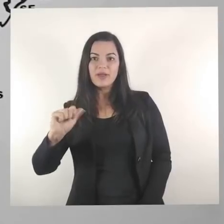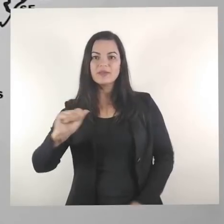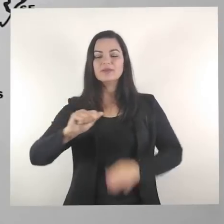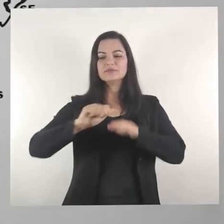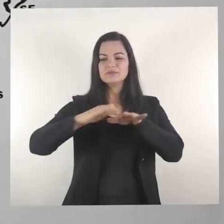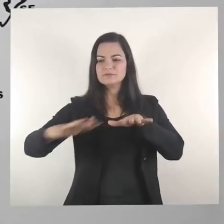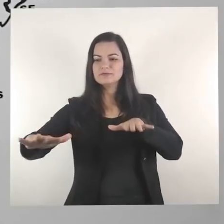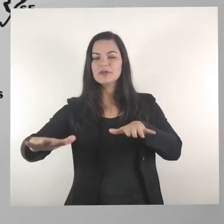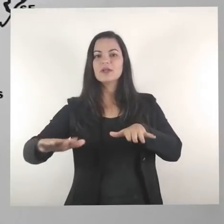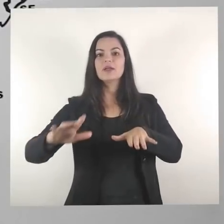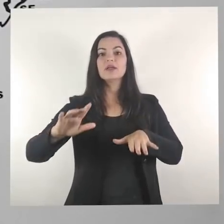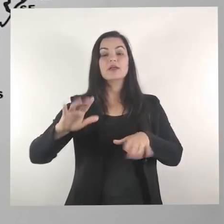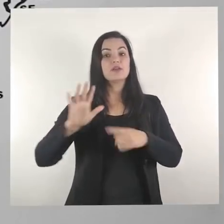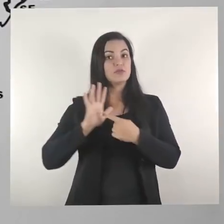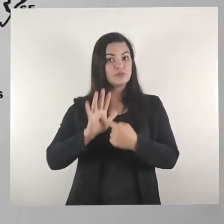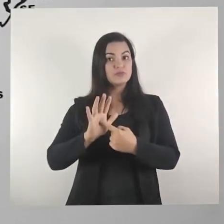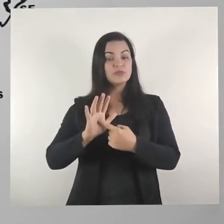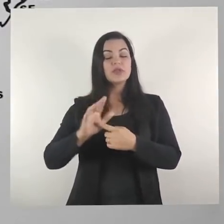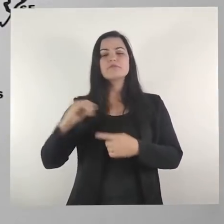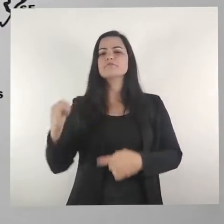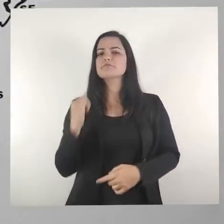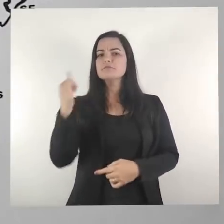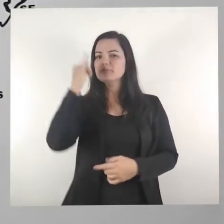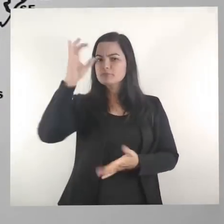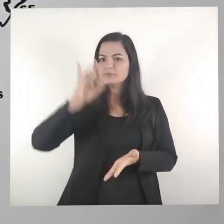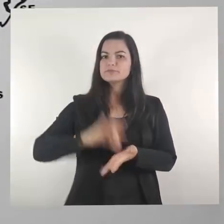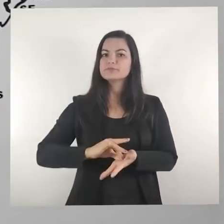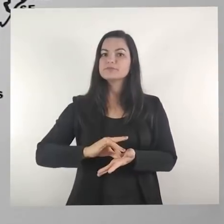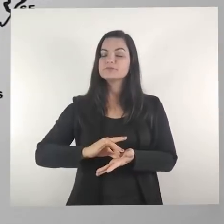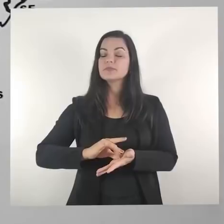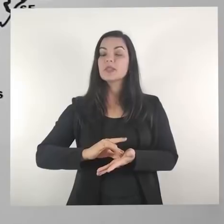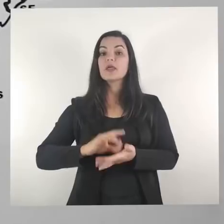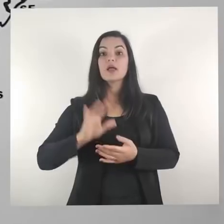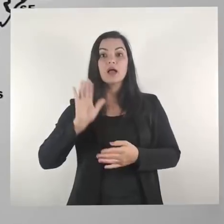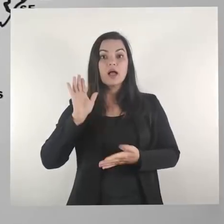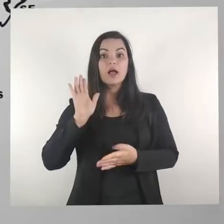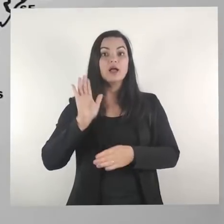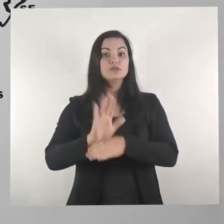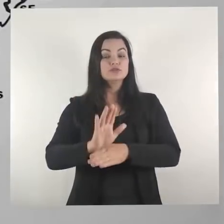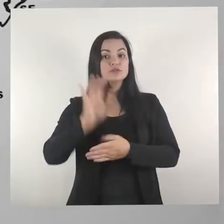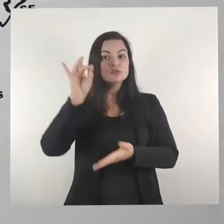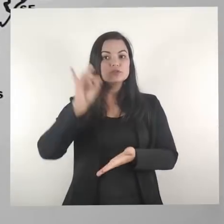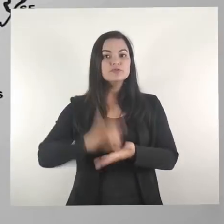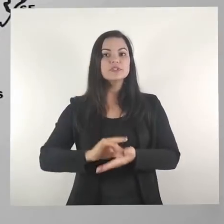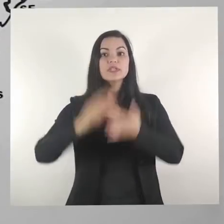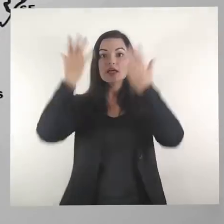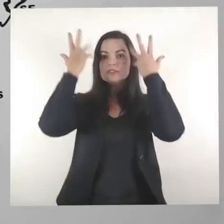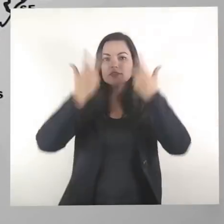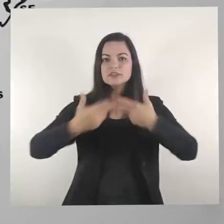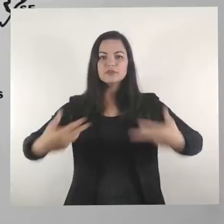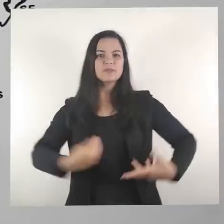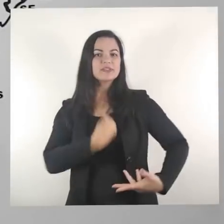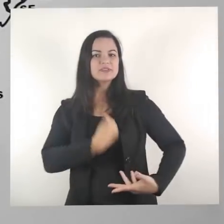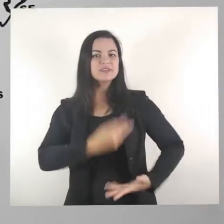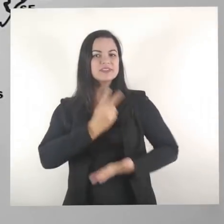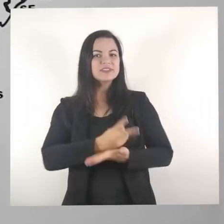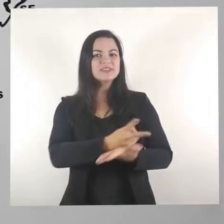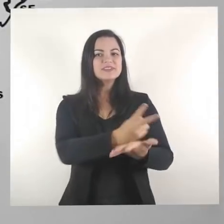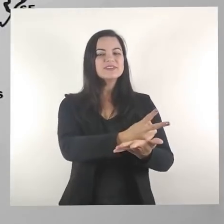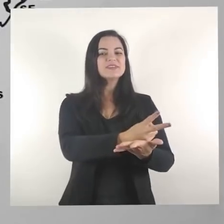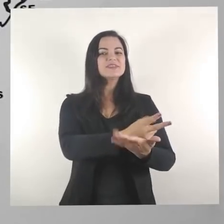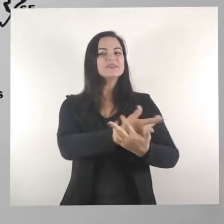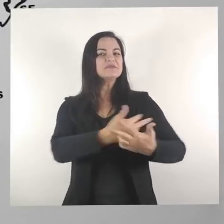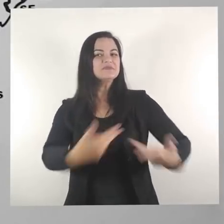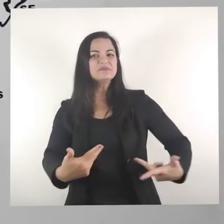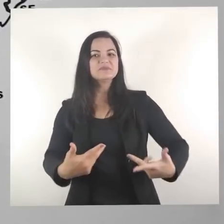tão importantes para a região e contribuem tanto na preservação da biodiversidade local que elas